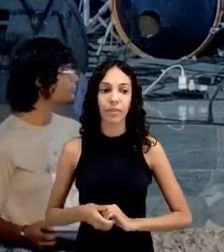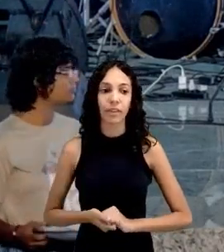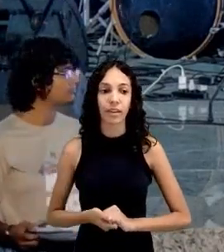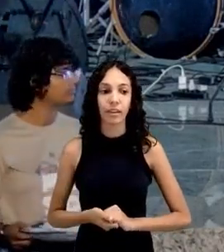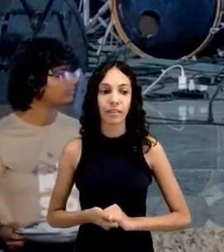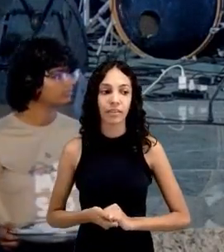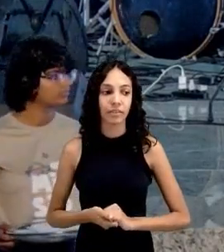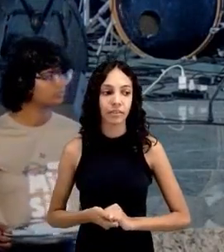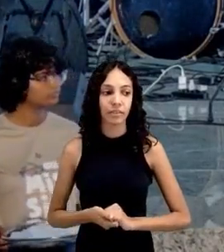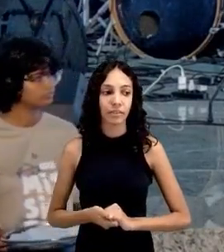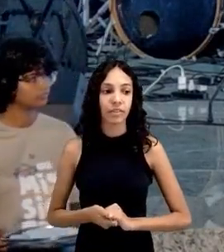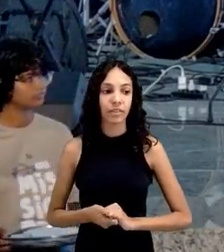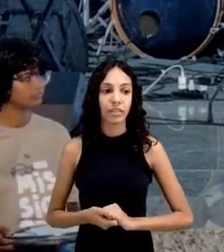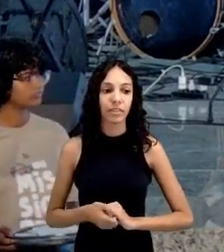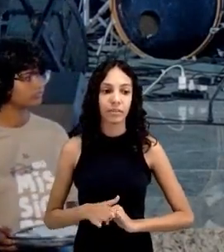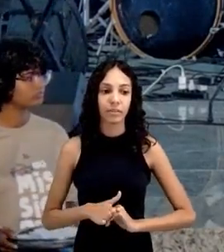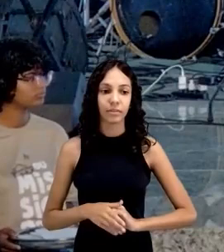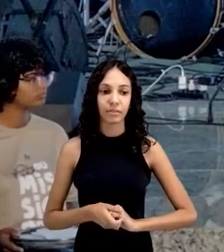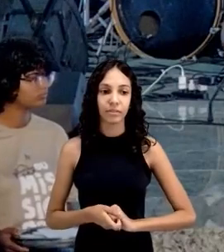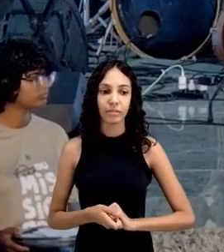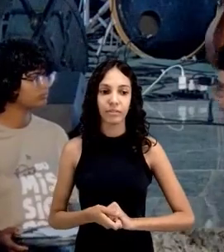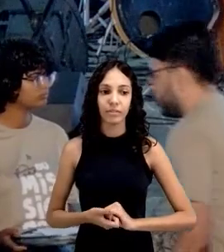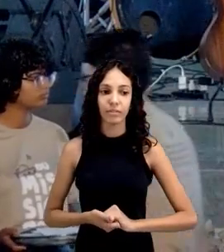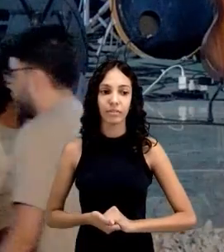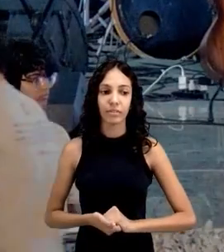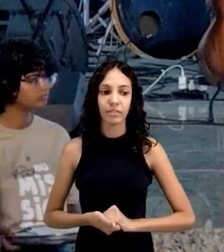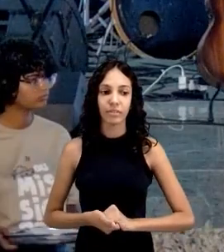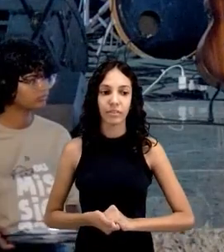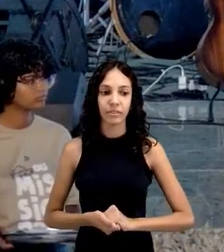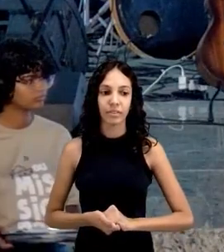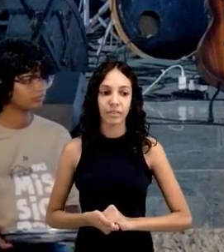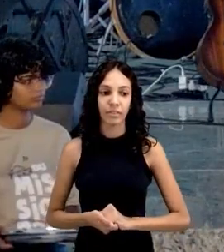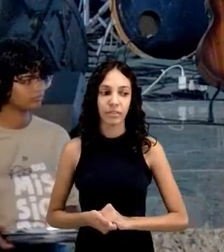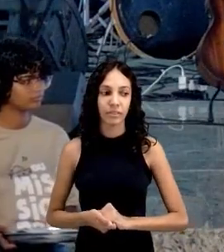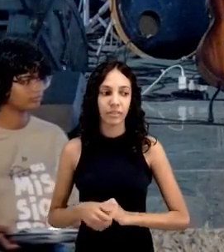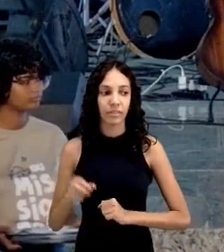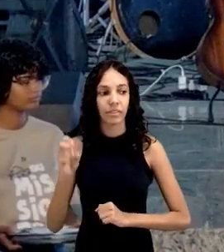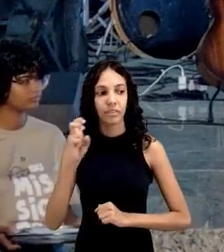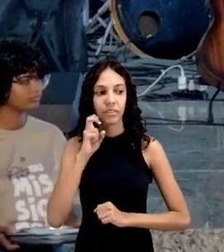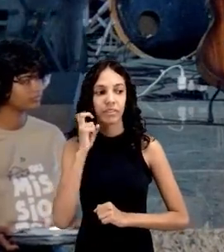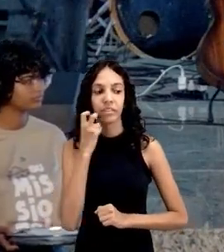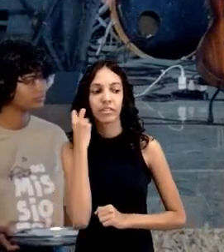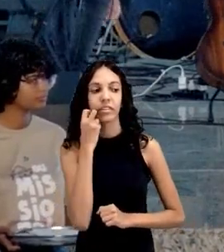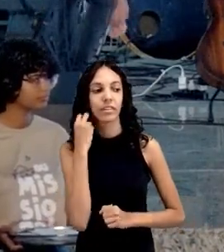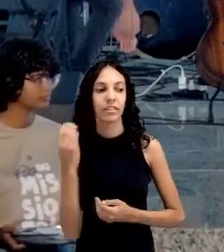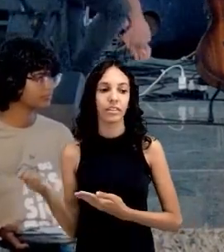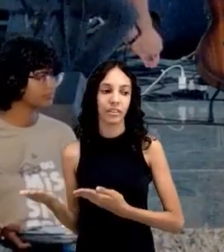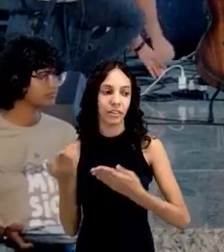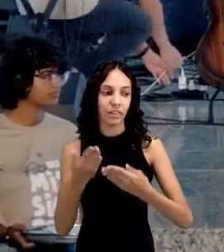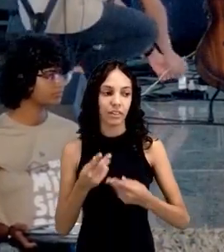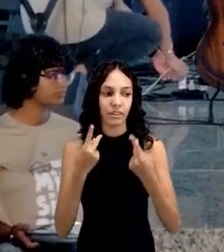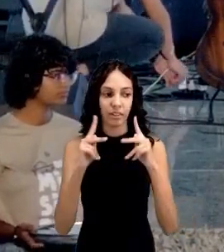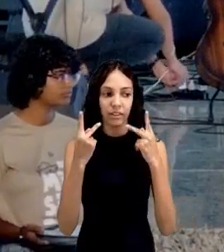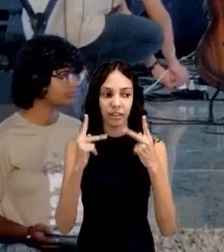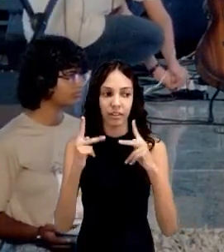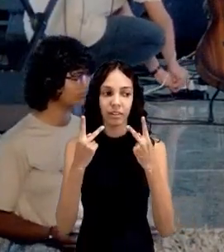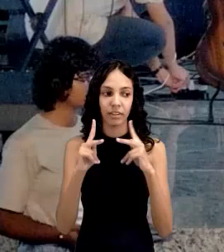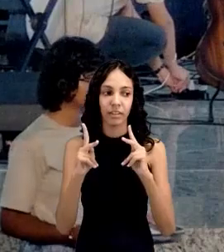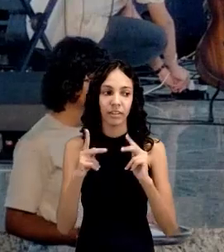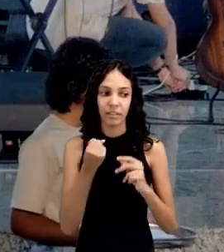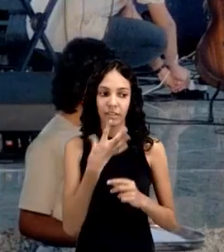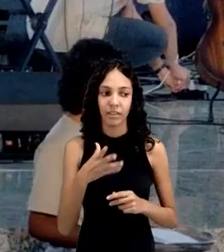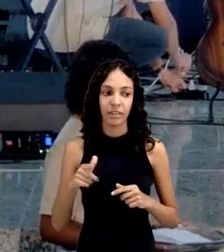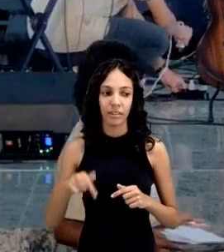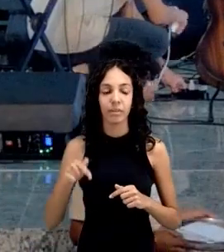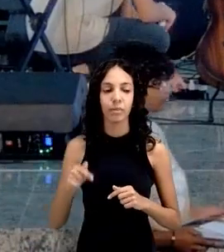trazido palavras maravilhosas aqui. O pastor Daniel é um grande amigo, um amigo de todos nós que estudamos